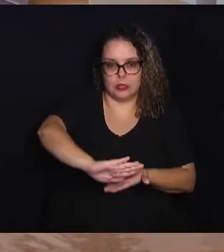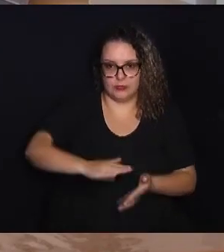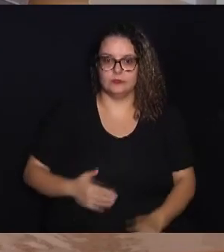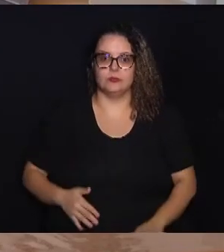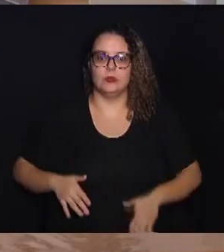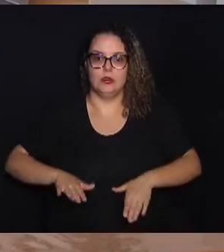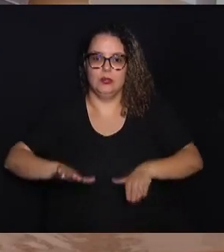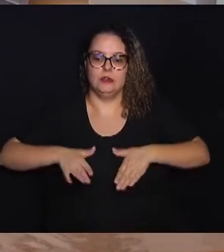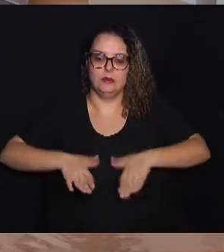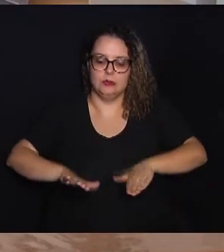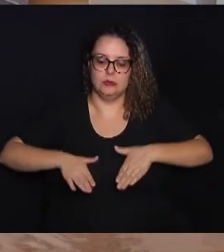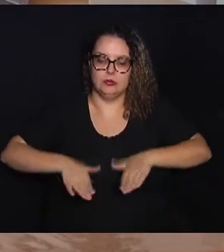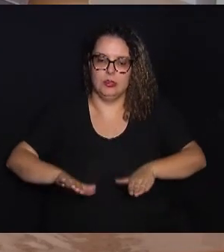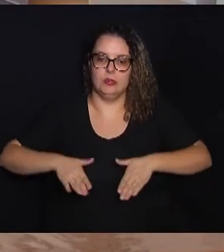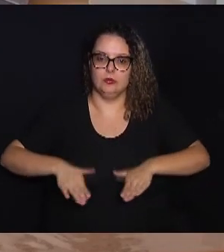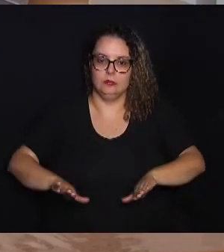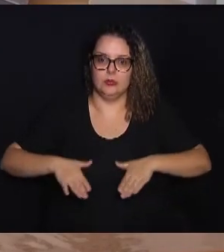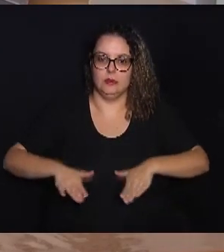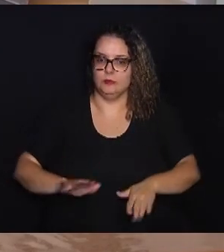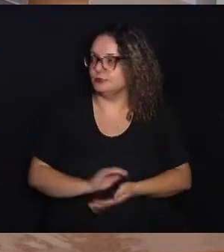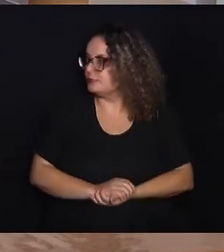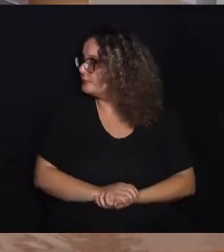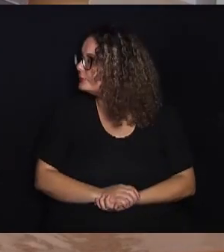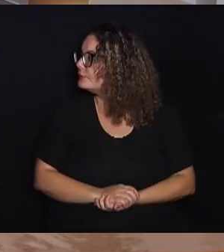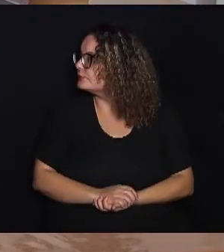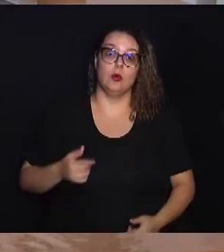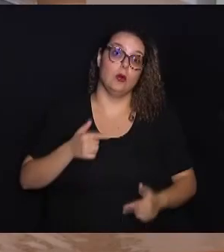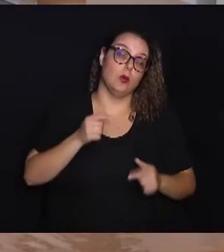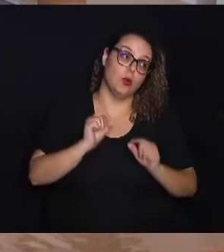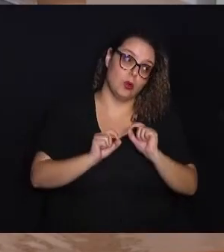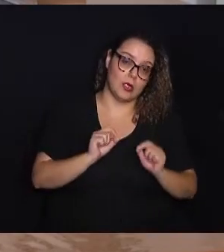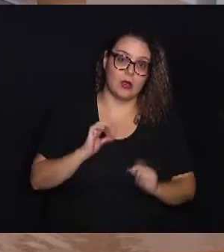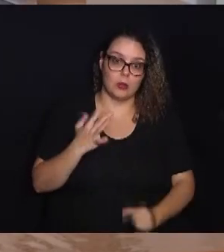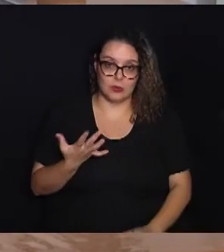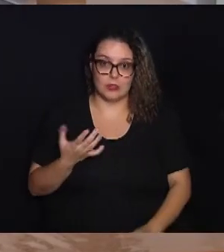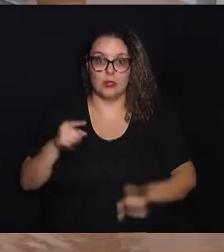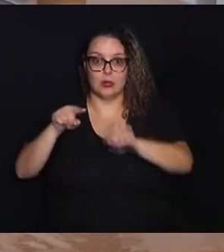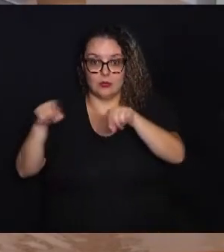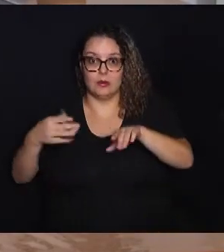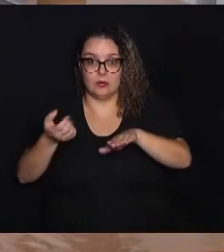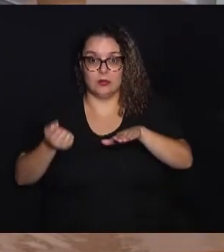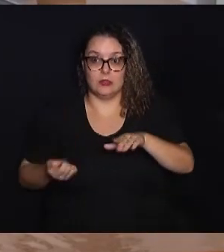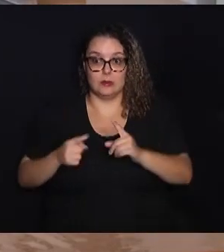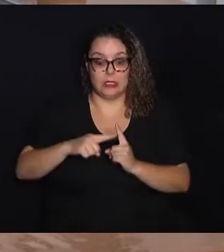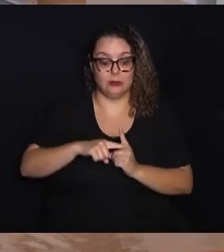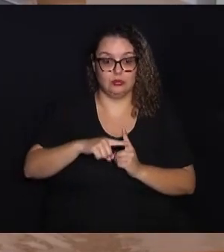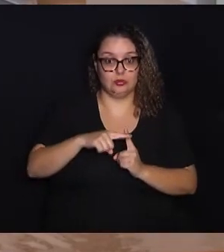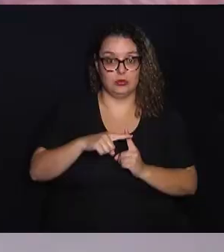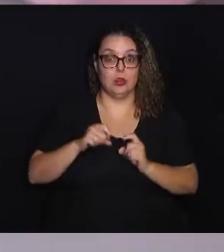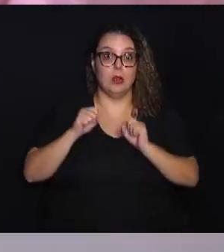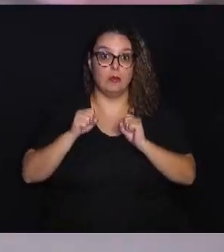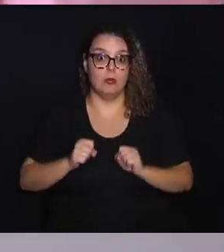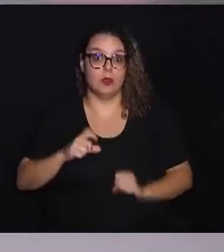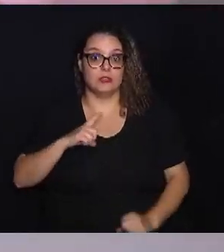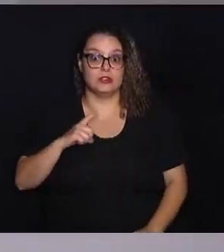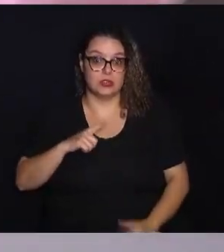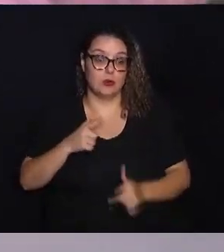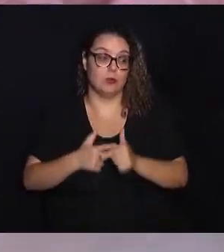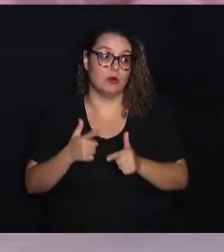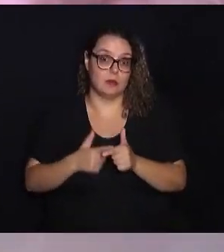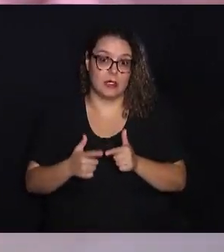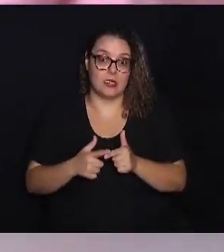dobrando e passando o rolo de novo. E até o bom de hoje, que o tempo está bem